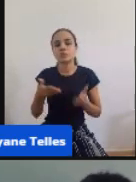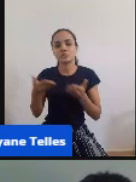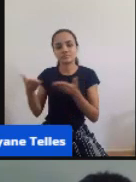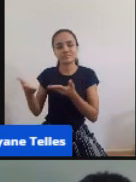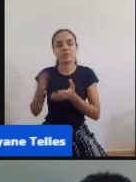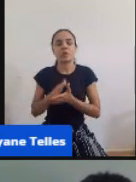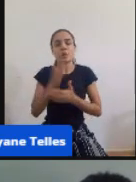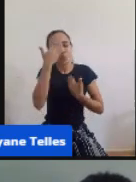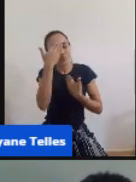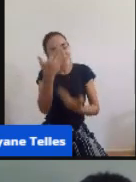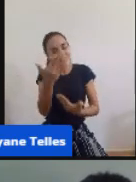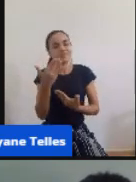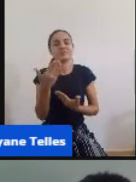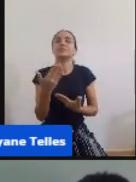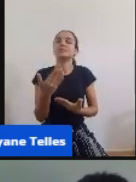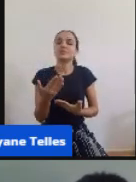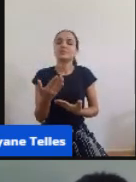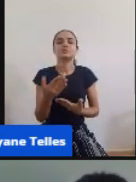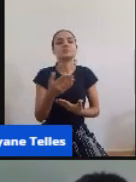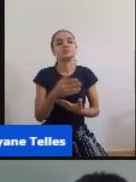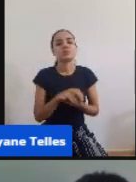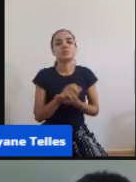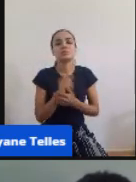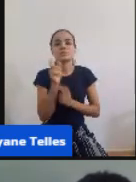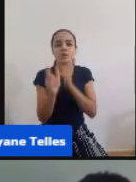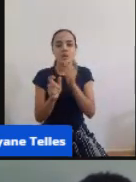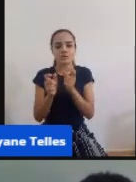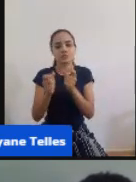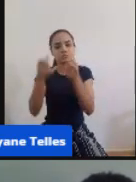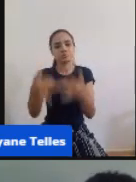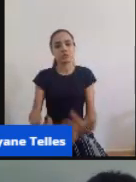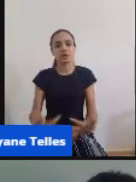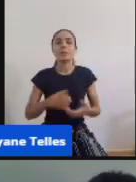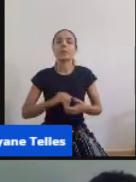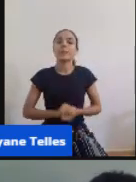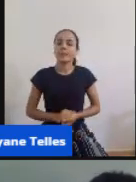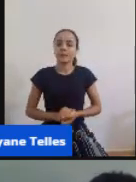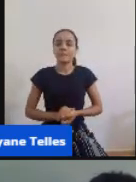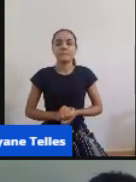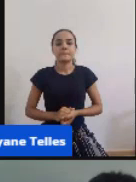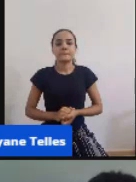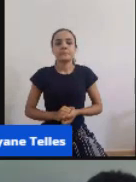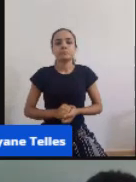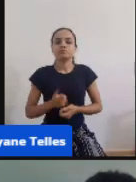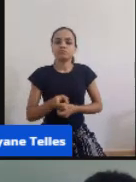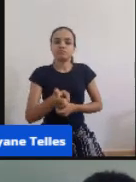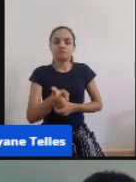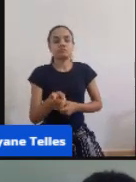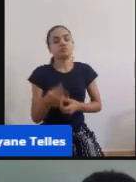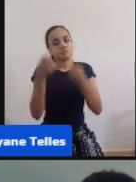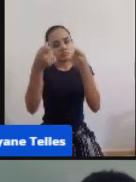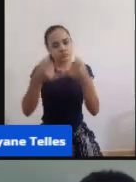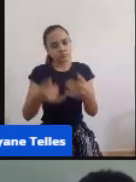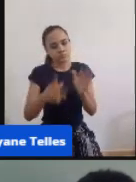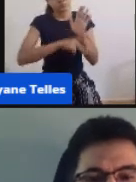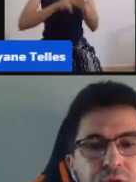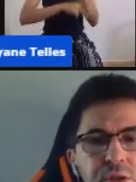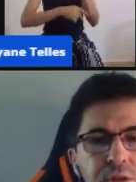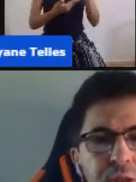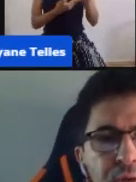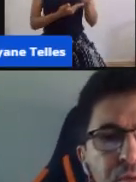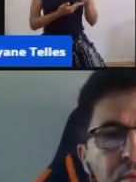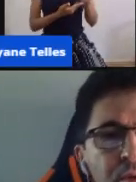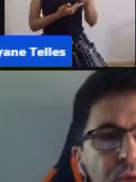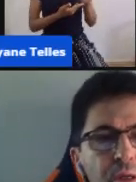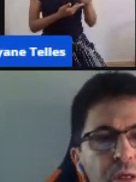momento. Então vamos dar continuidade aqui, eu vou falar um pouco sobre o plano de aula. Bem, esse modelo de plano de aula que